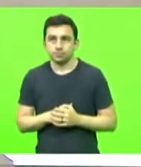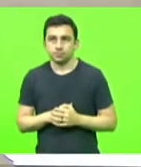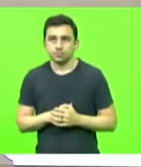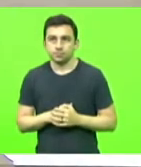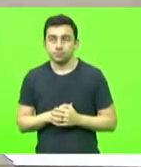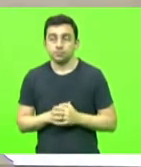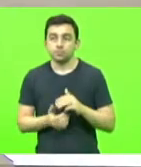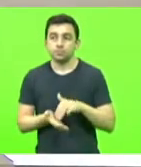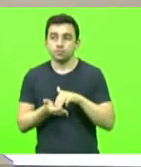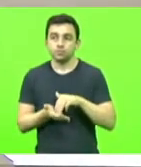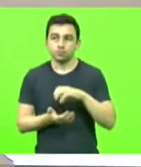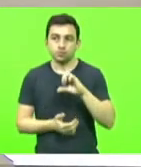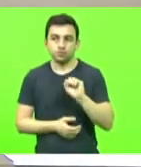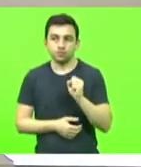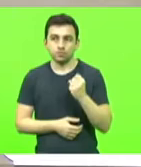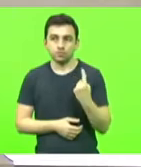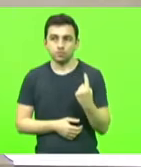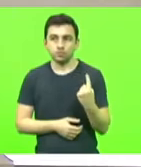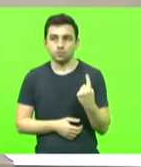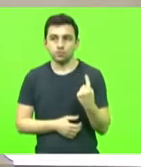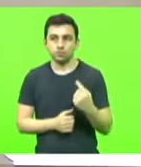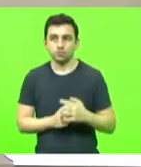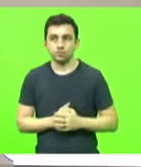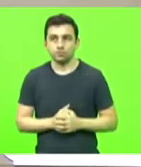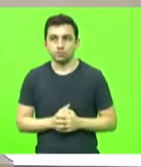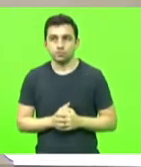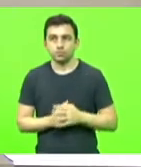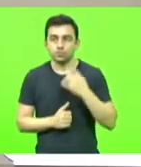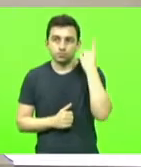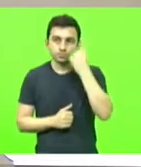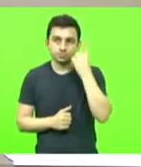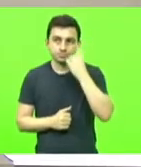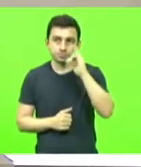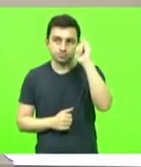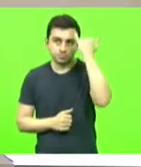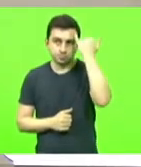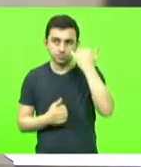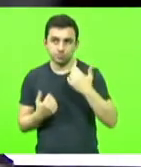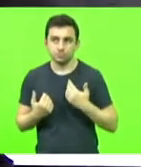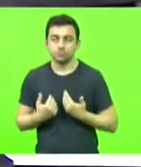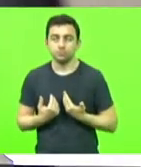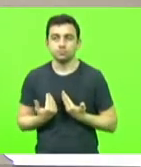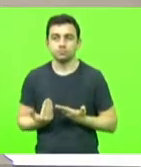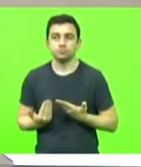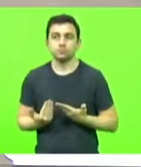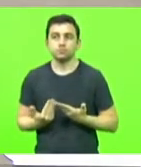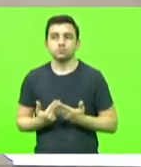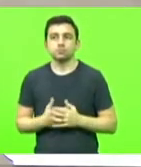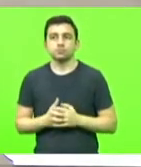Moção número 981. Deputado Gessé Lopes.